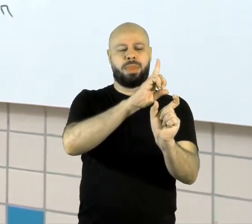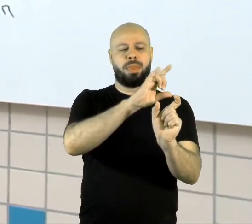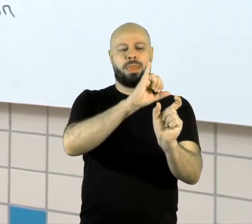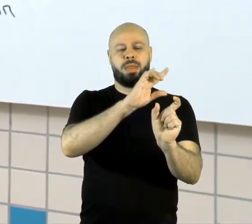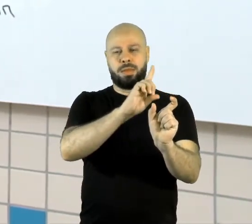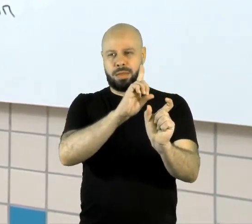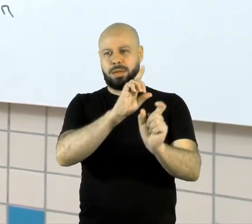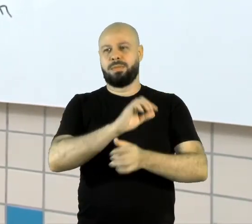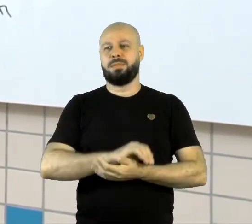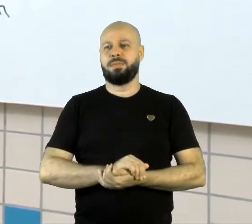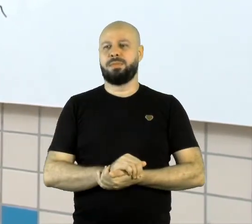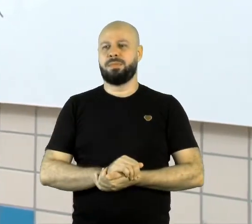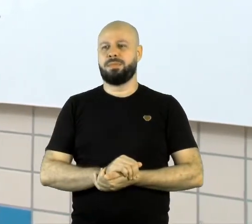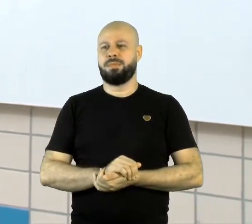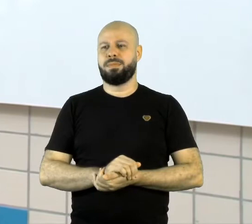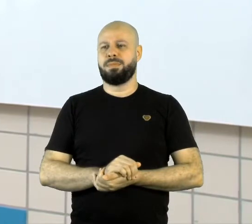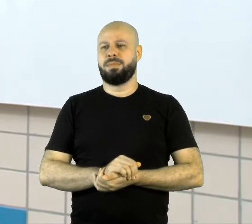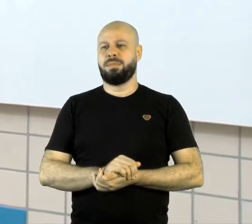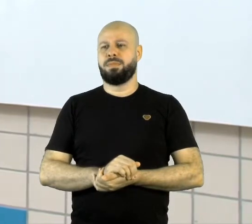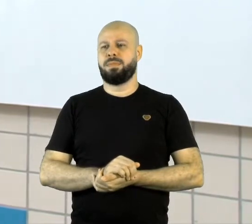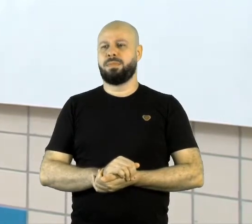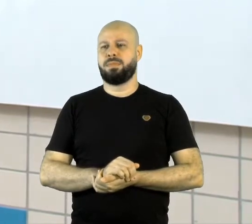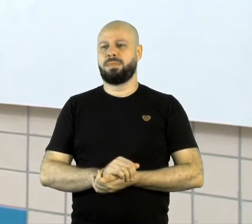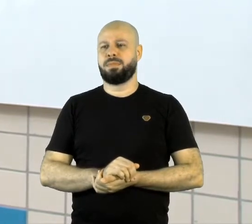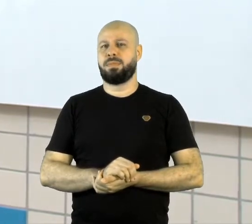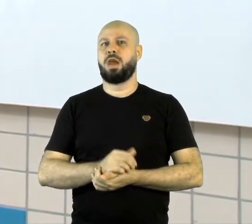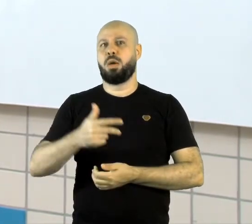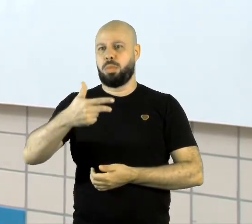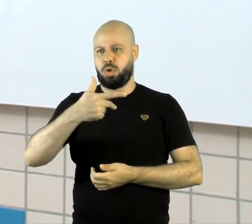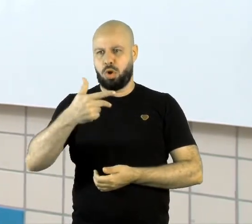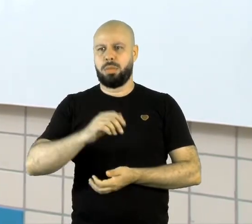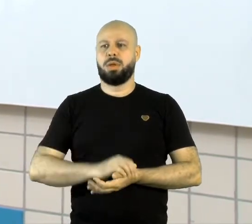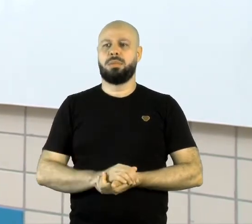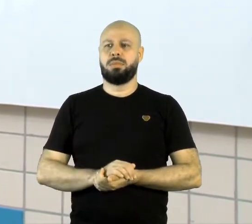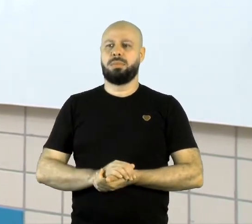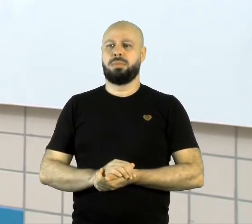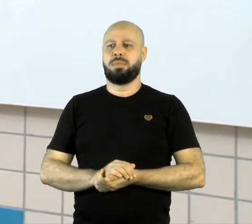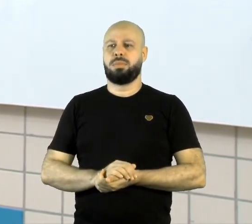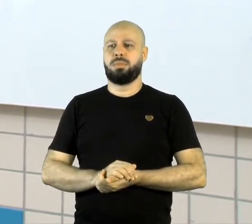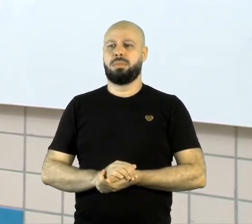did, aí eu tenho aqui o pronome,